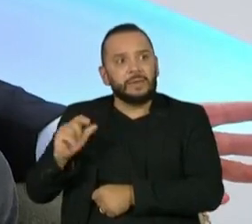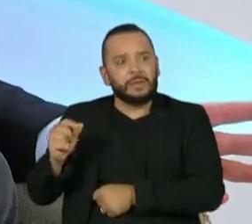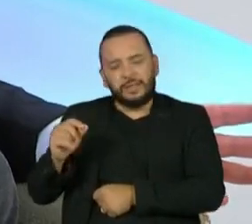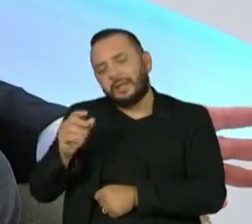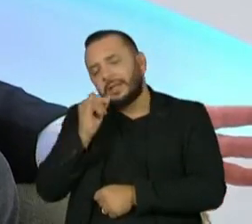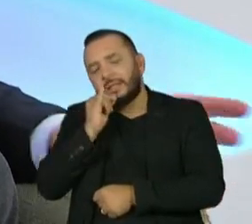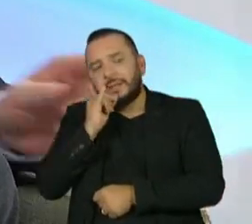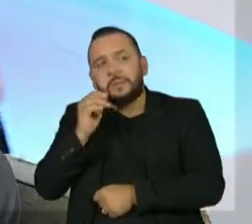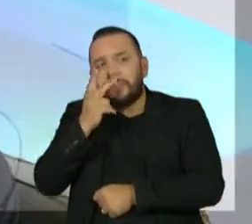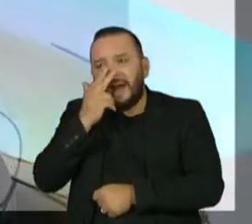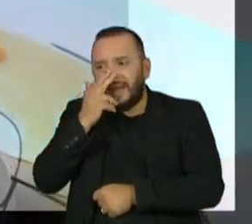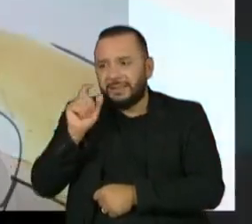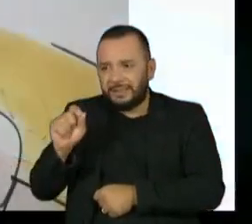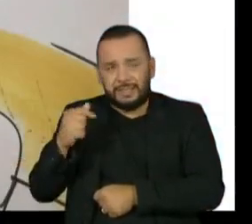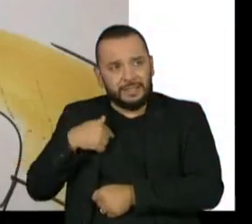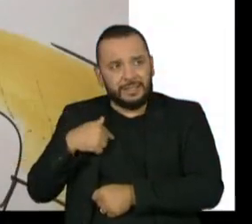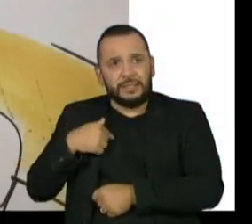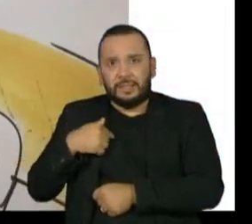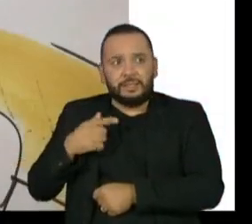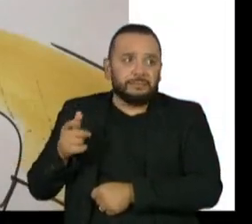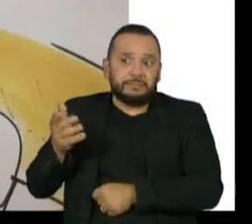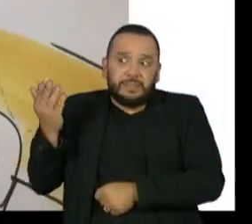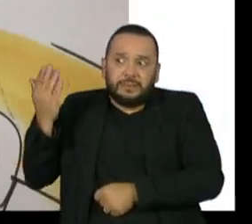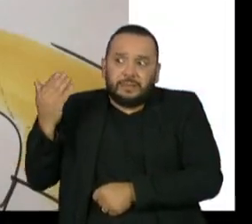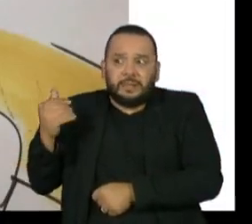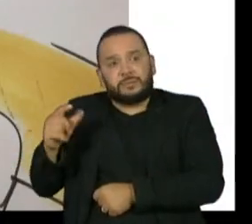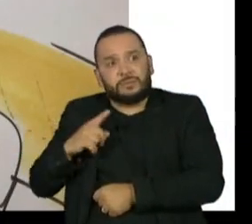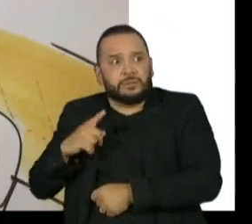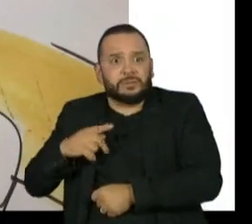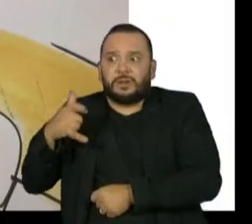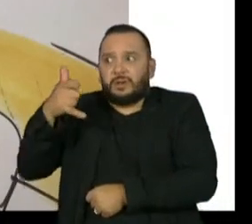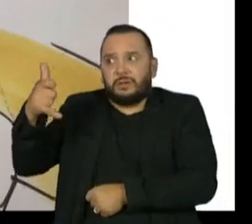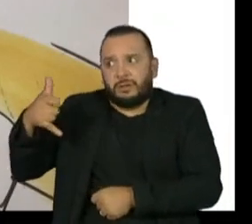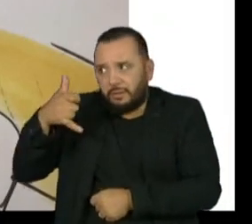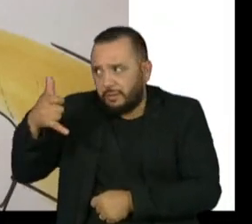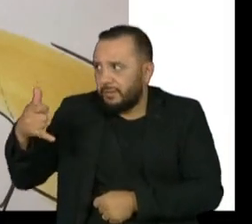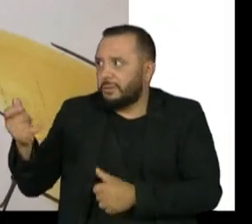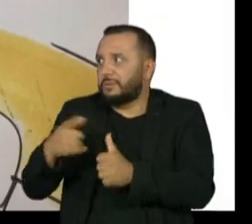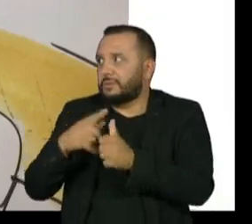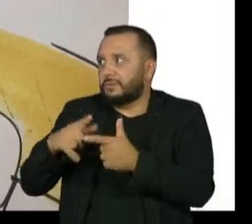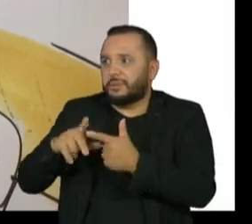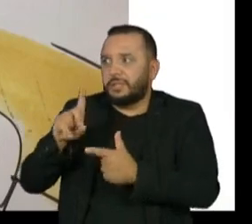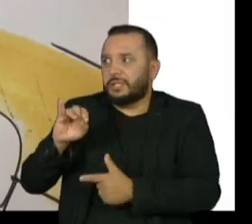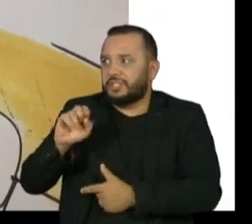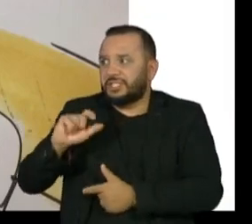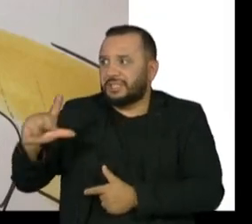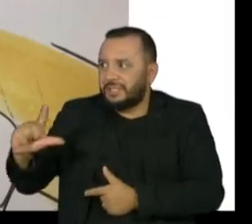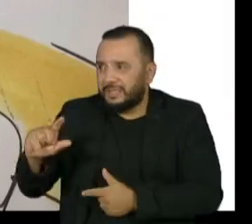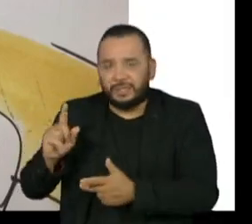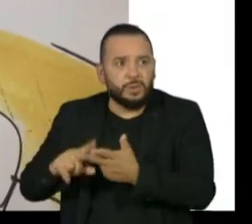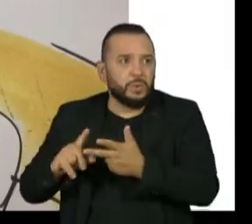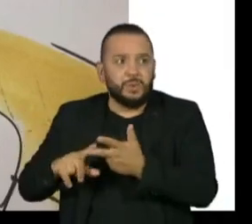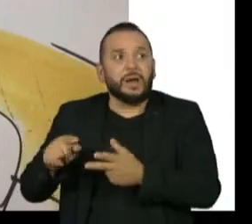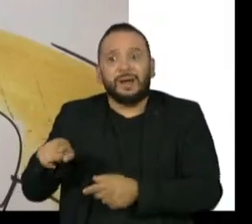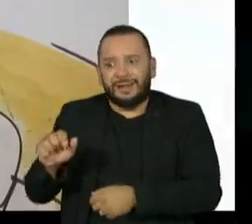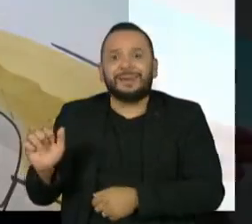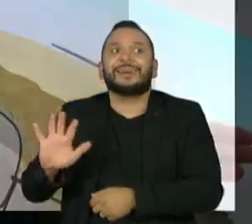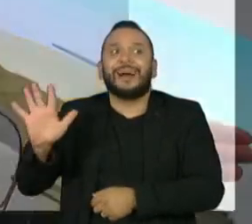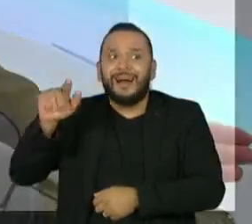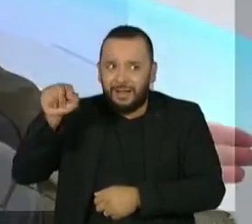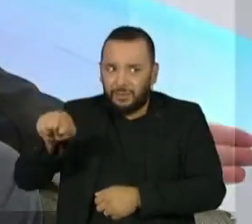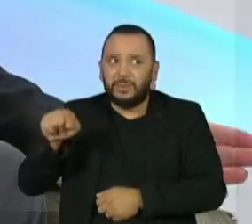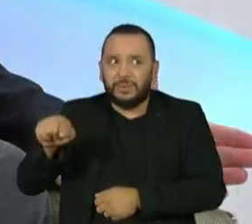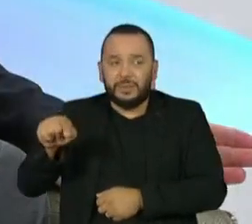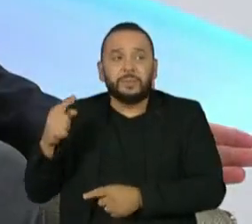do sinistro então é nós fizemos o que dá para fazer com óleo combustível na tampa óleo diesel são técnicas cara mas o